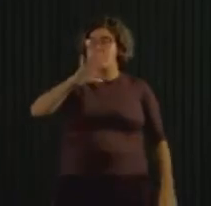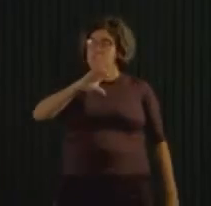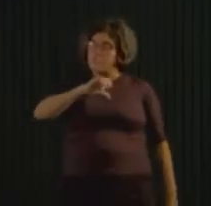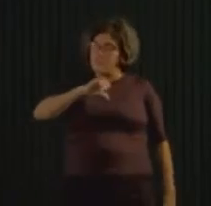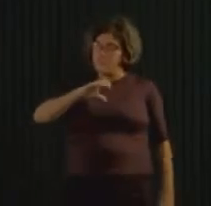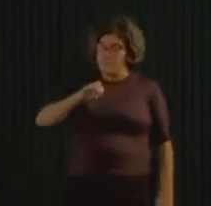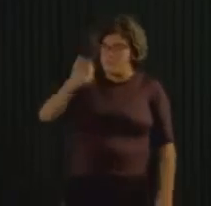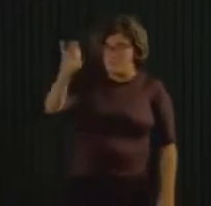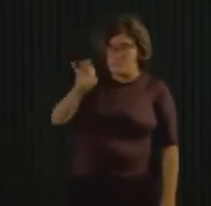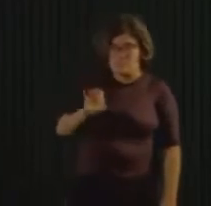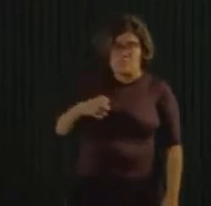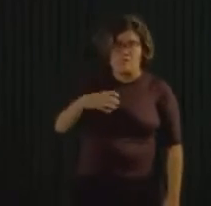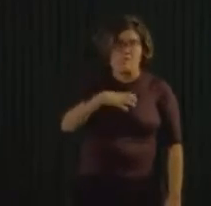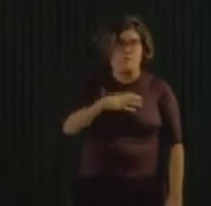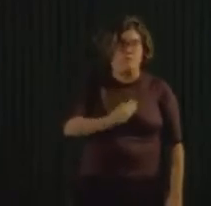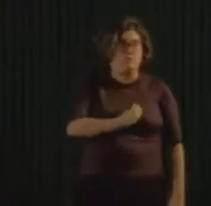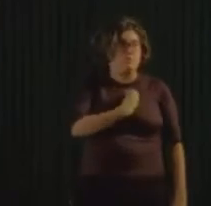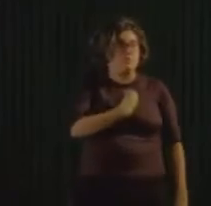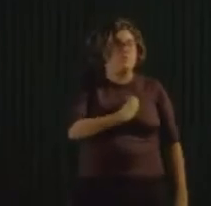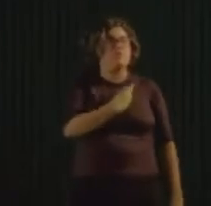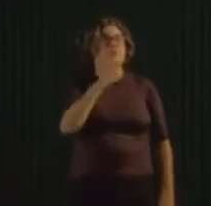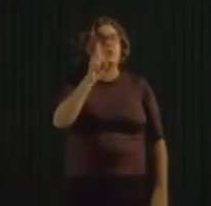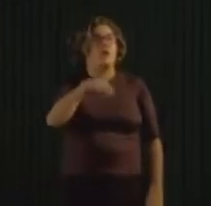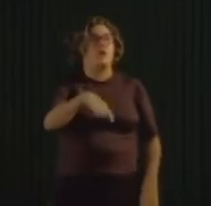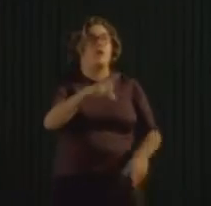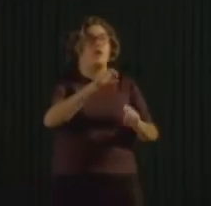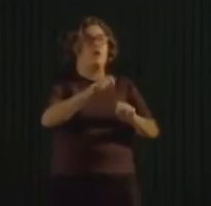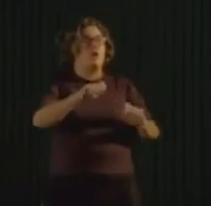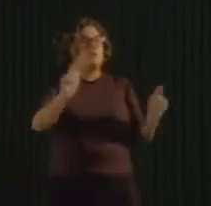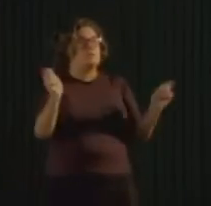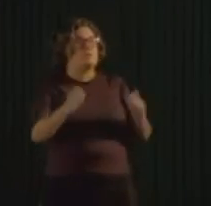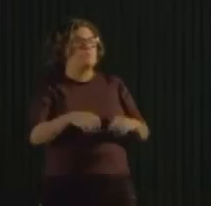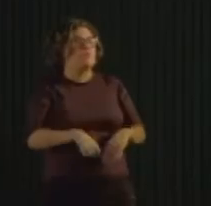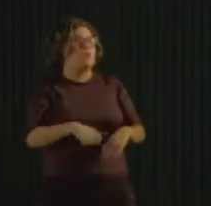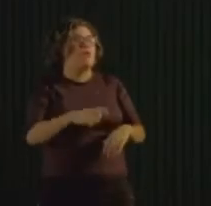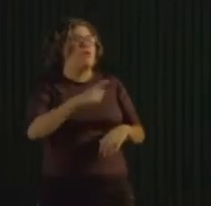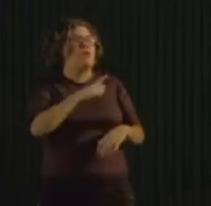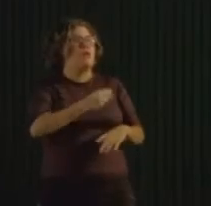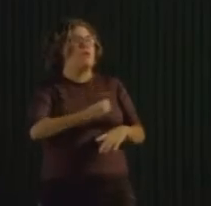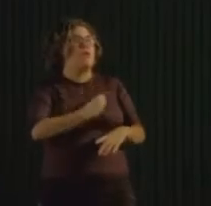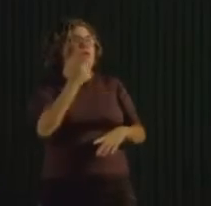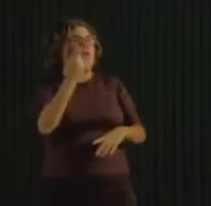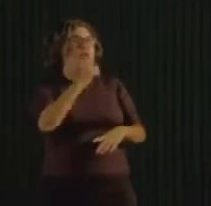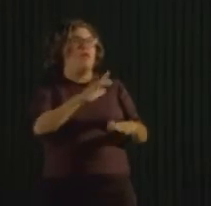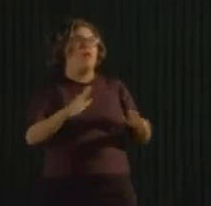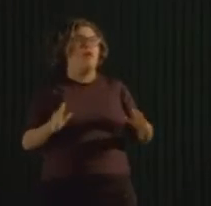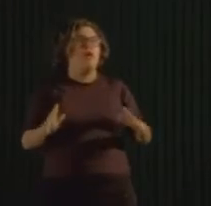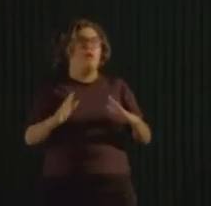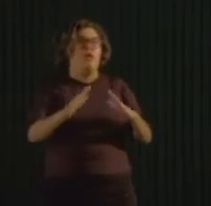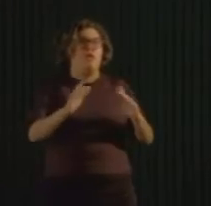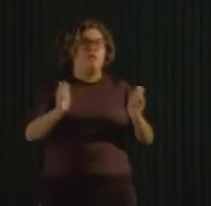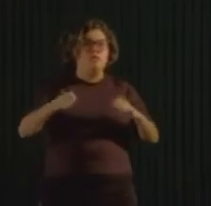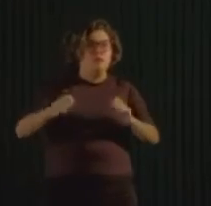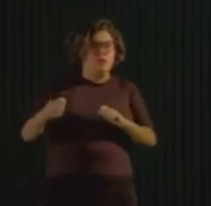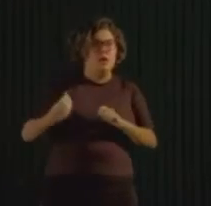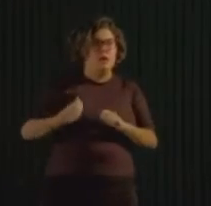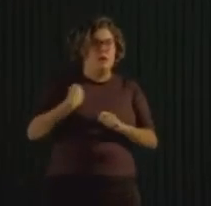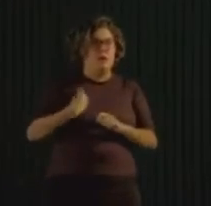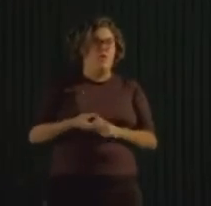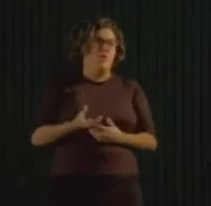de 90% das formas de vida. É o oceano que permite a Terra ser habitável de modo como a